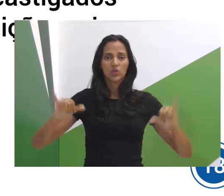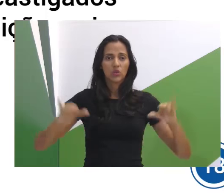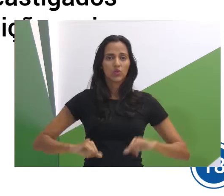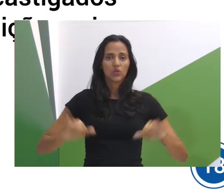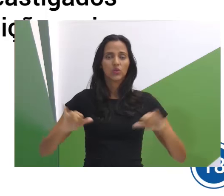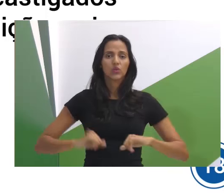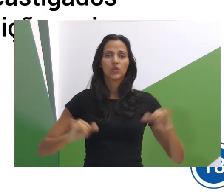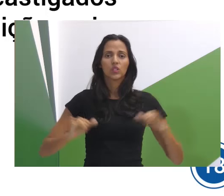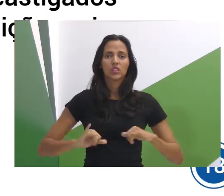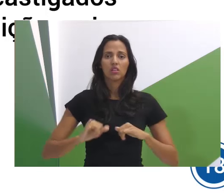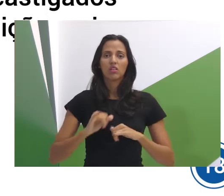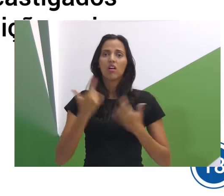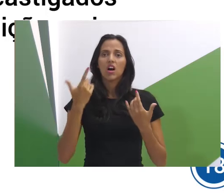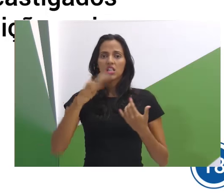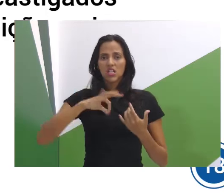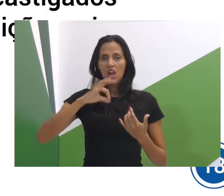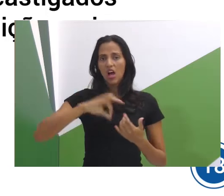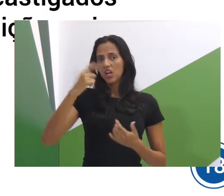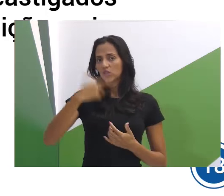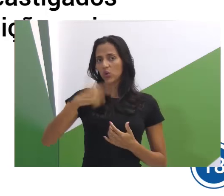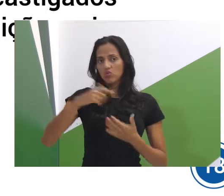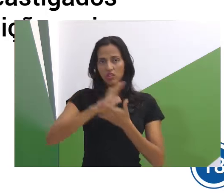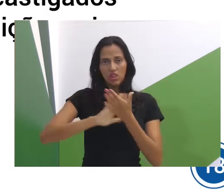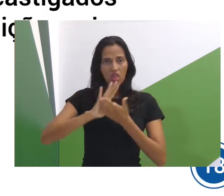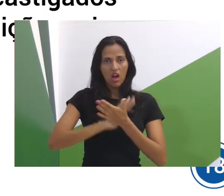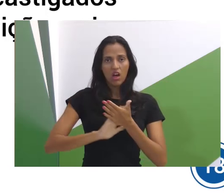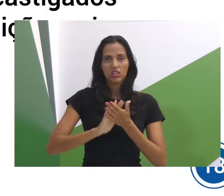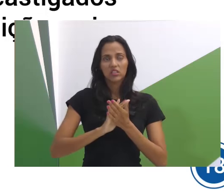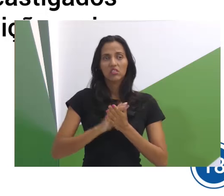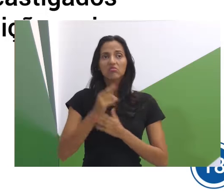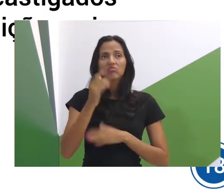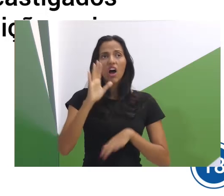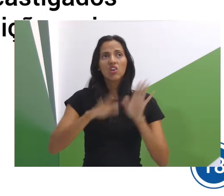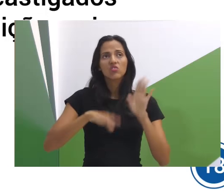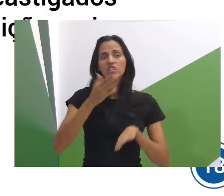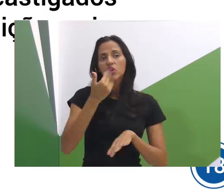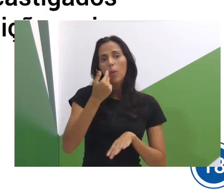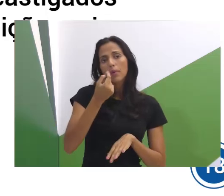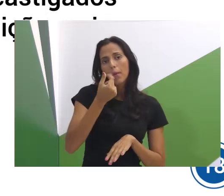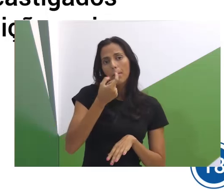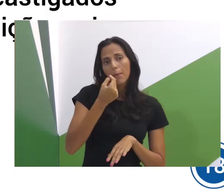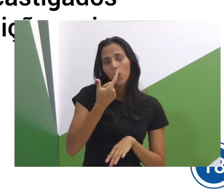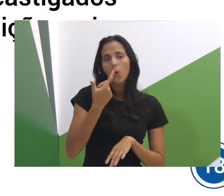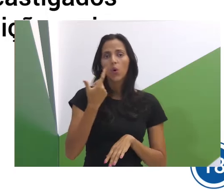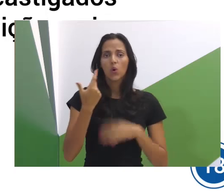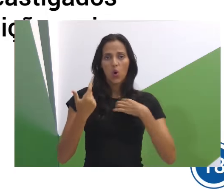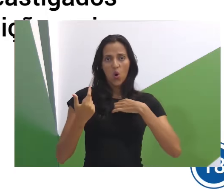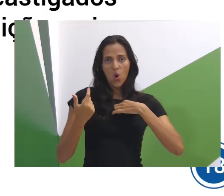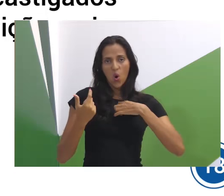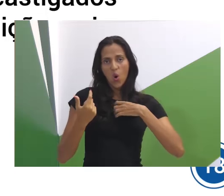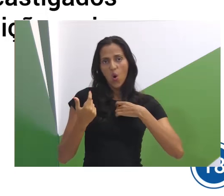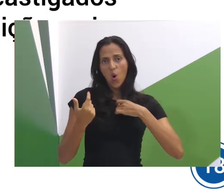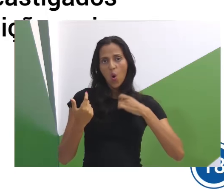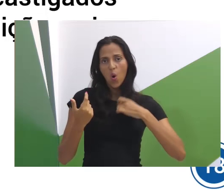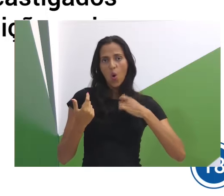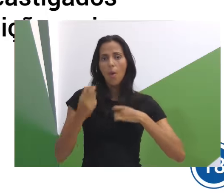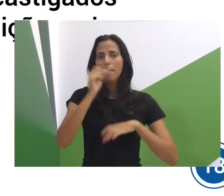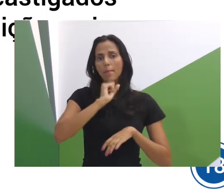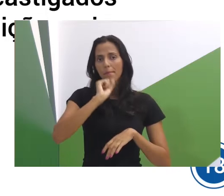apenas trapos de roupas e uma alimentação de péssima qualidade. Passavam as noites nas senzalas, o que eram senzalas? Eram